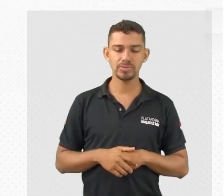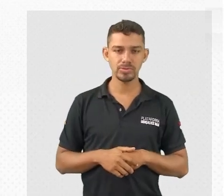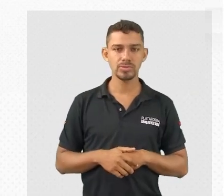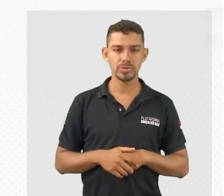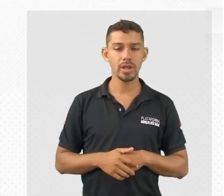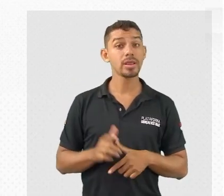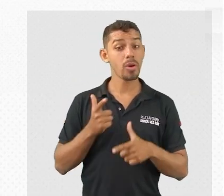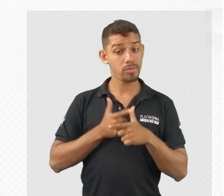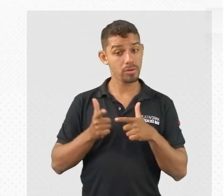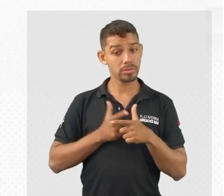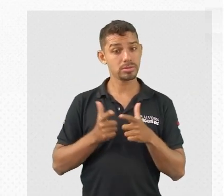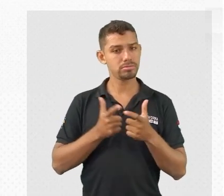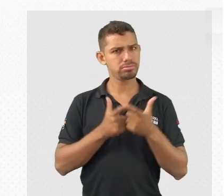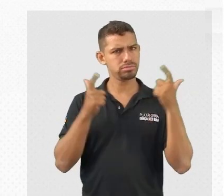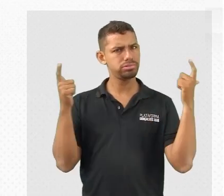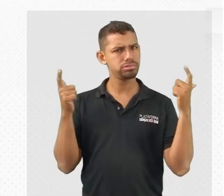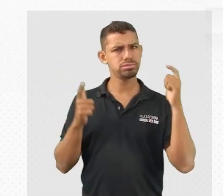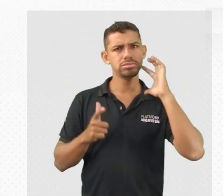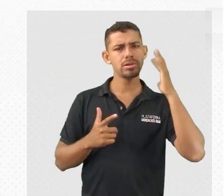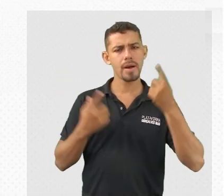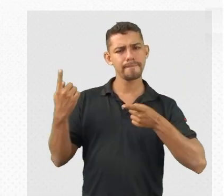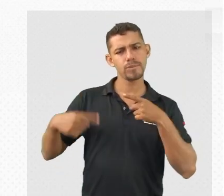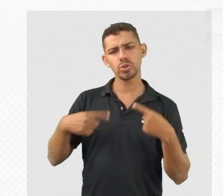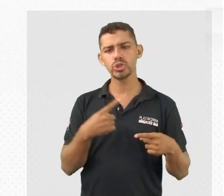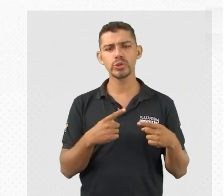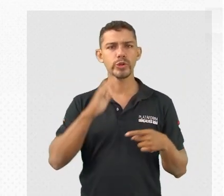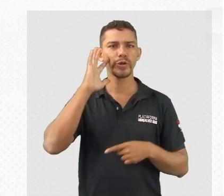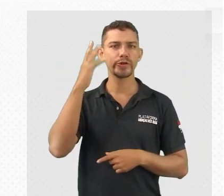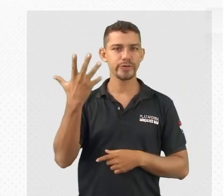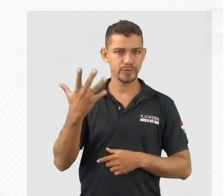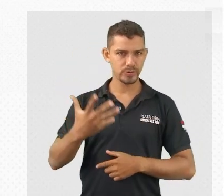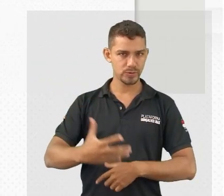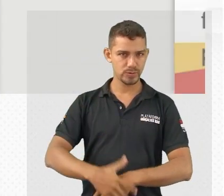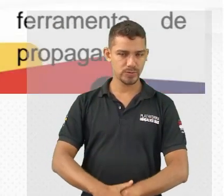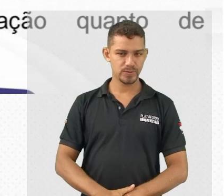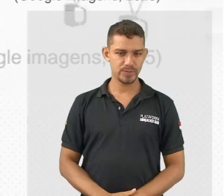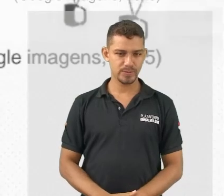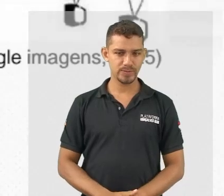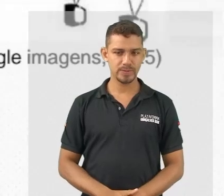problema gigantesco para a forma como a política funciona.